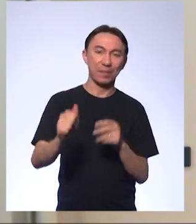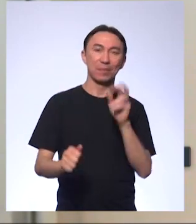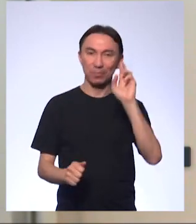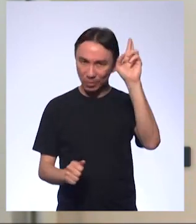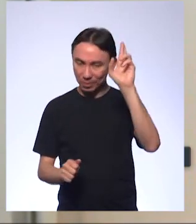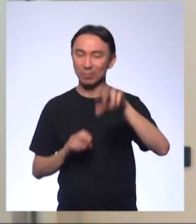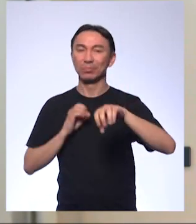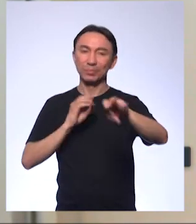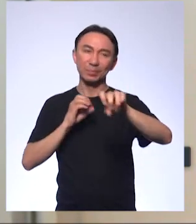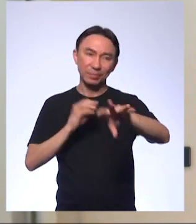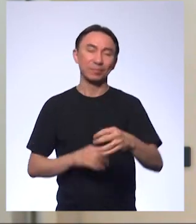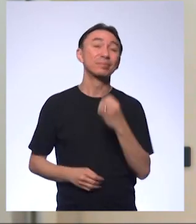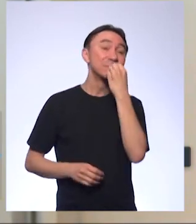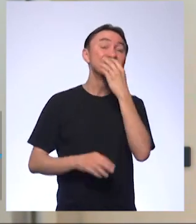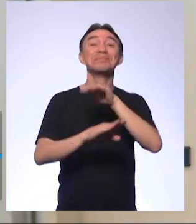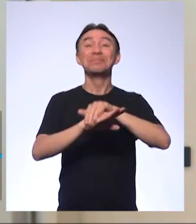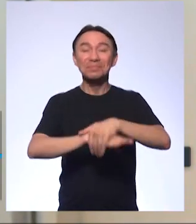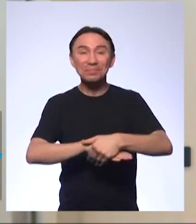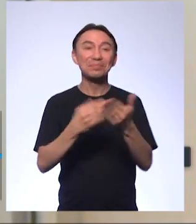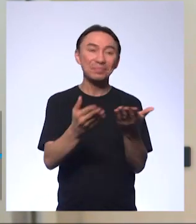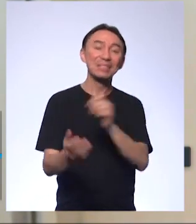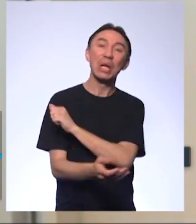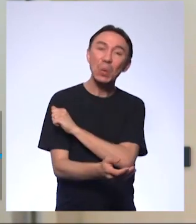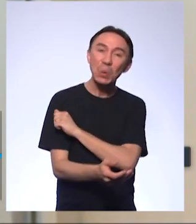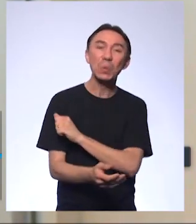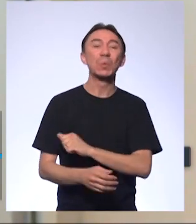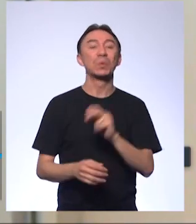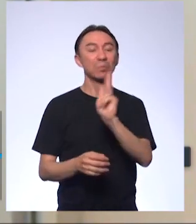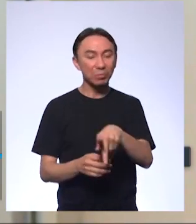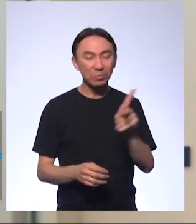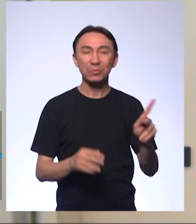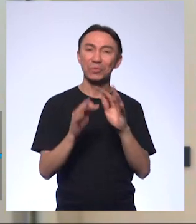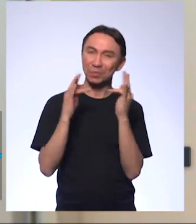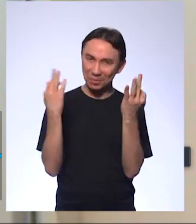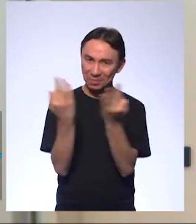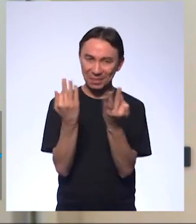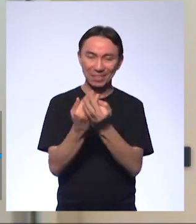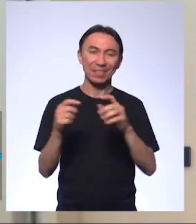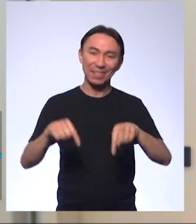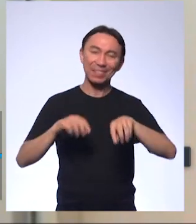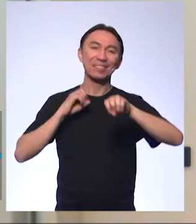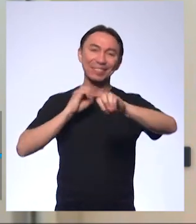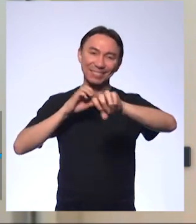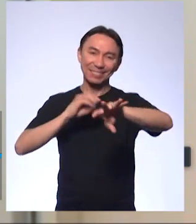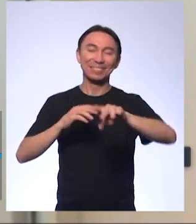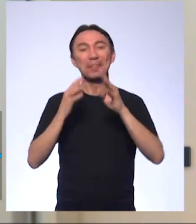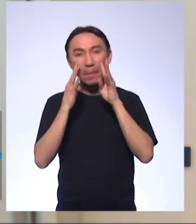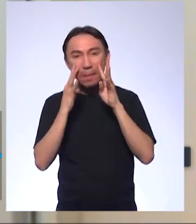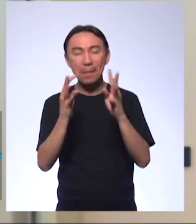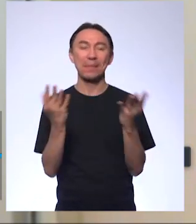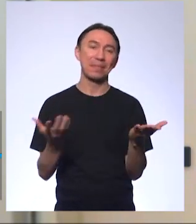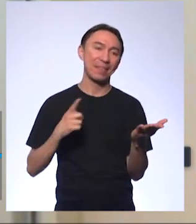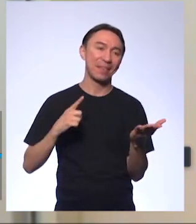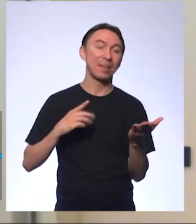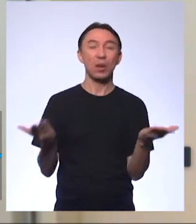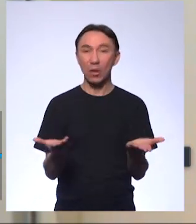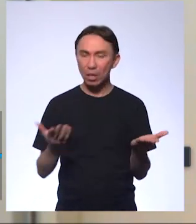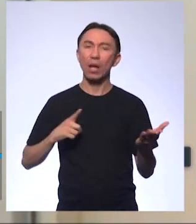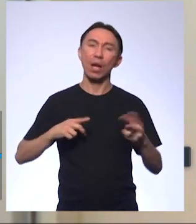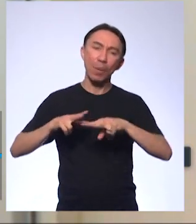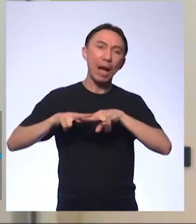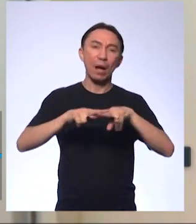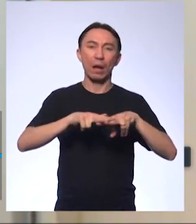Boa noite, professores, alunos, familiares que estão assistindo essa aula. Hoje nós vamos ter um tema que vai ser uma revisão, vocês